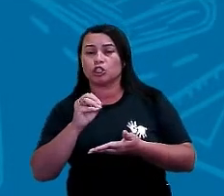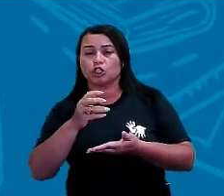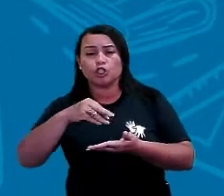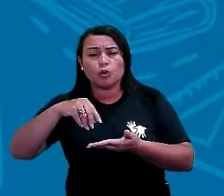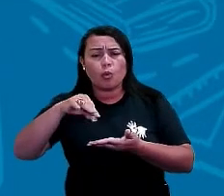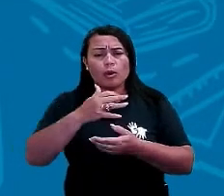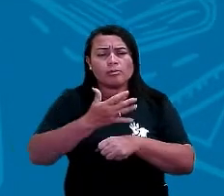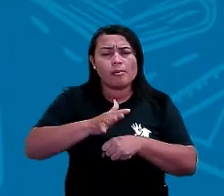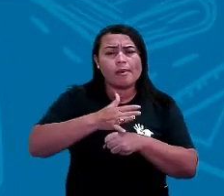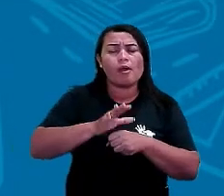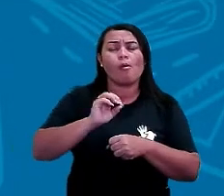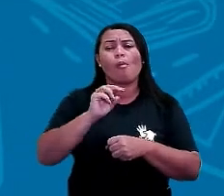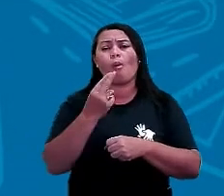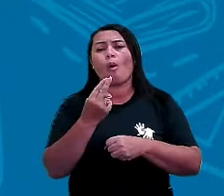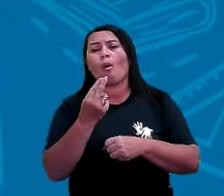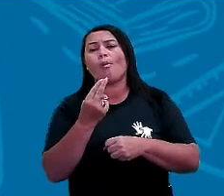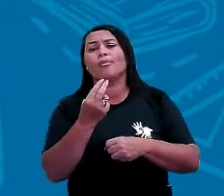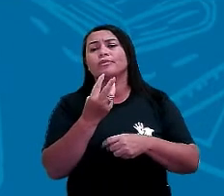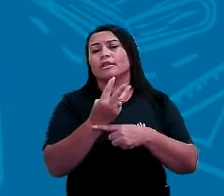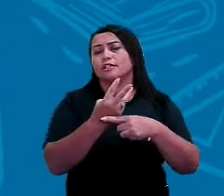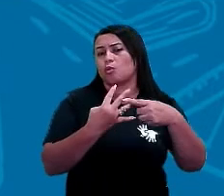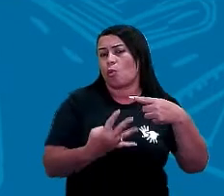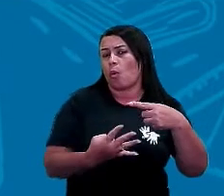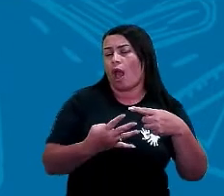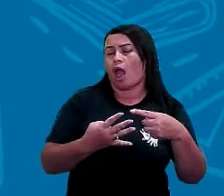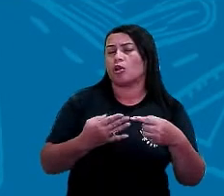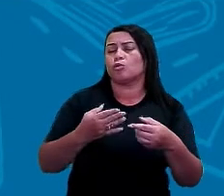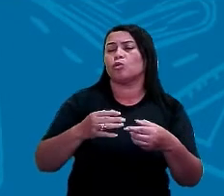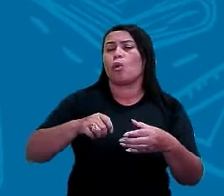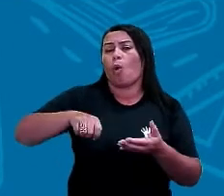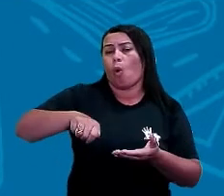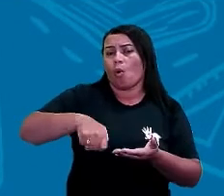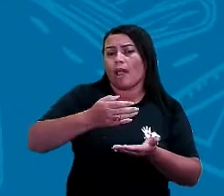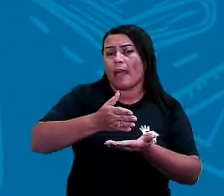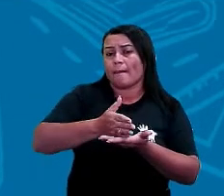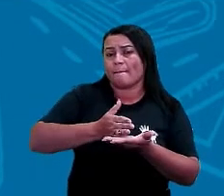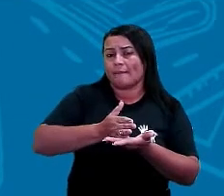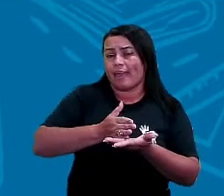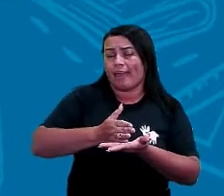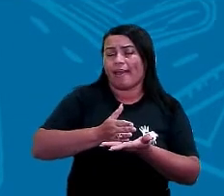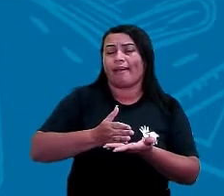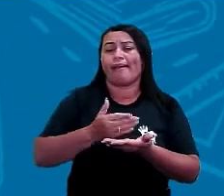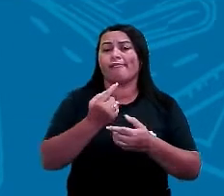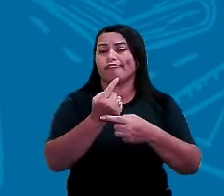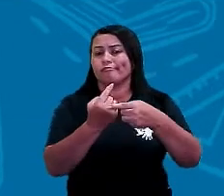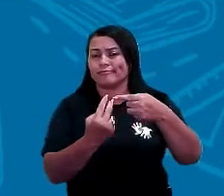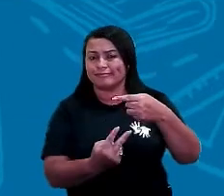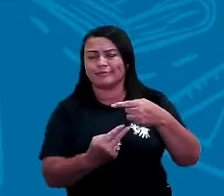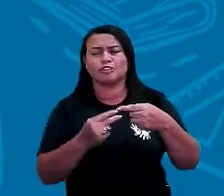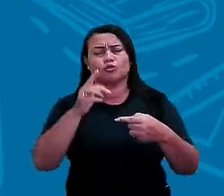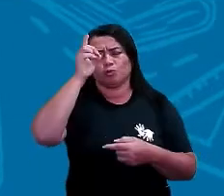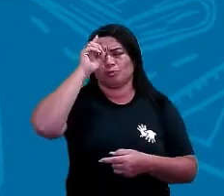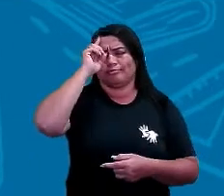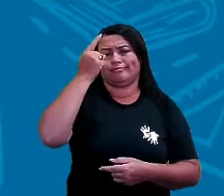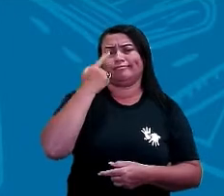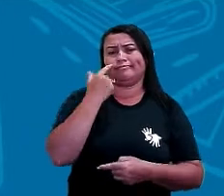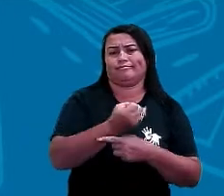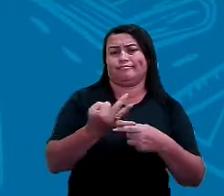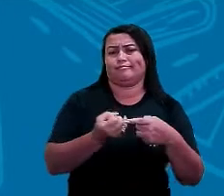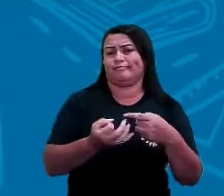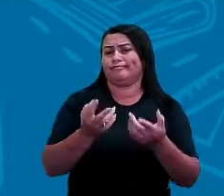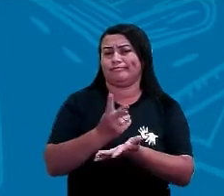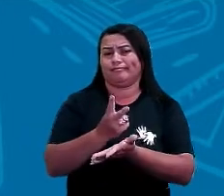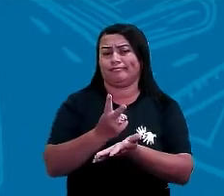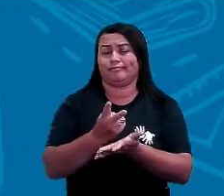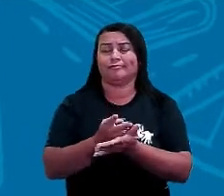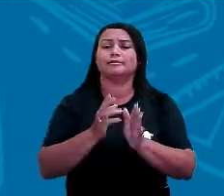ou meia colher. Então, tudo isso é fração. Então, a gente vê fração no nosso dia a dia o tempo todo, tá bom?